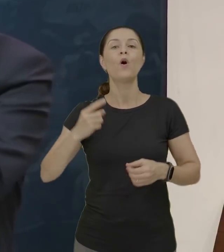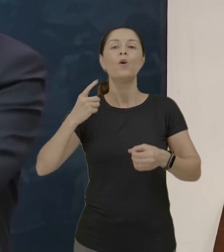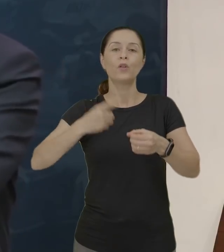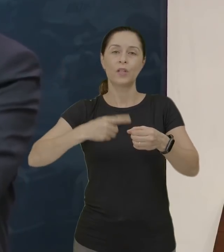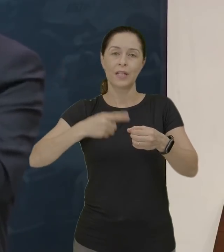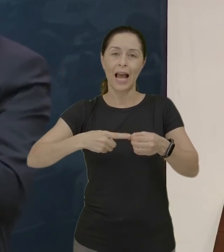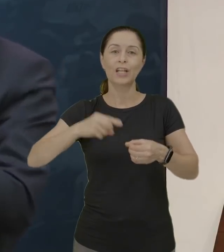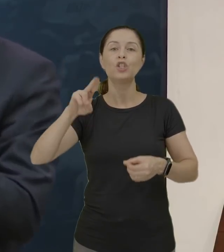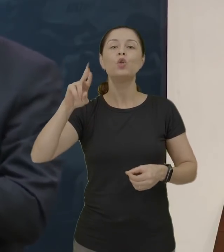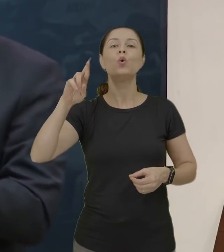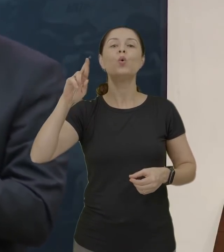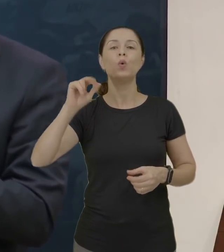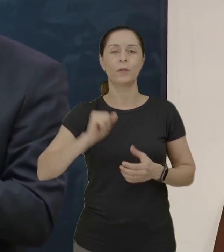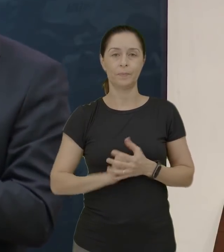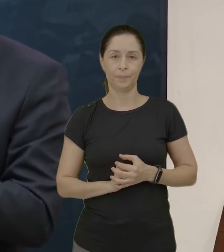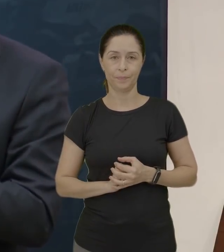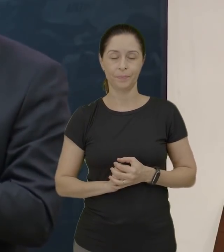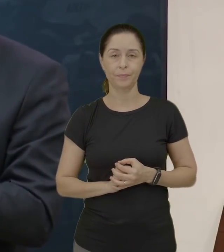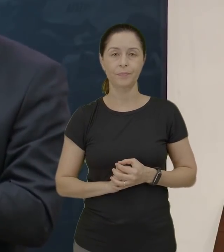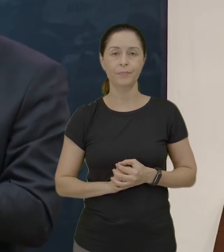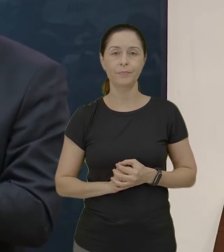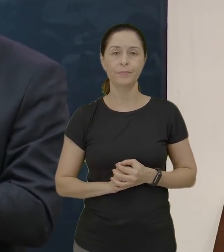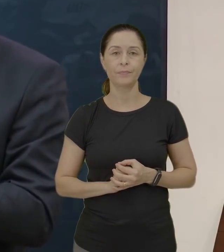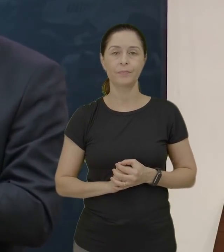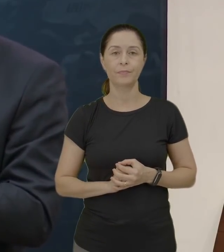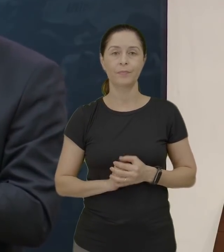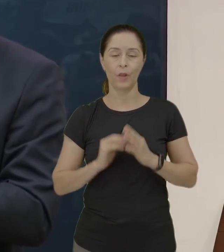Seu pai chamava Terá.